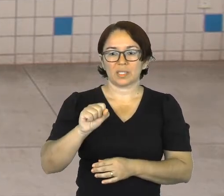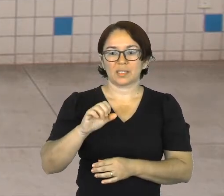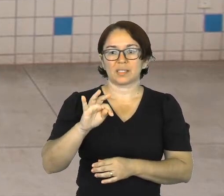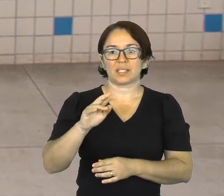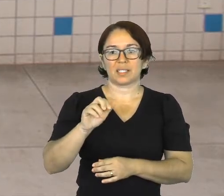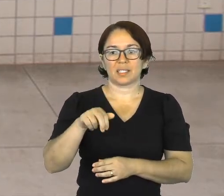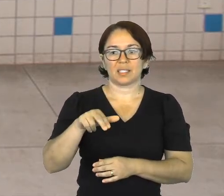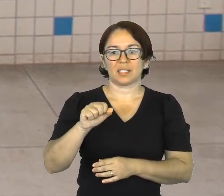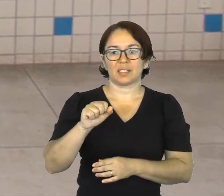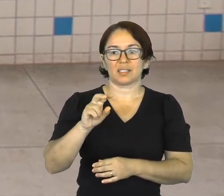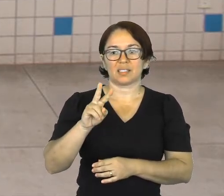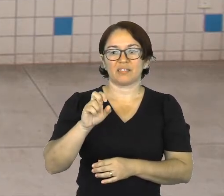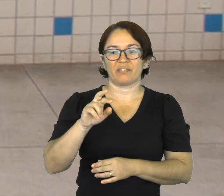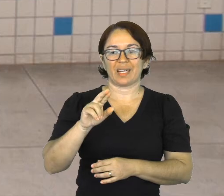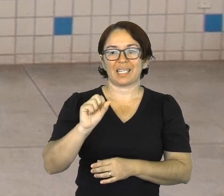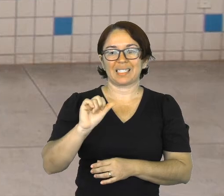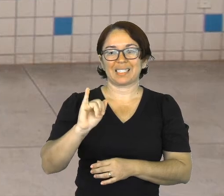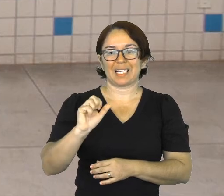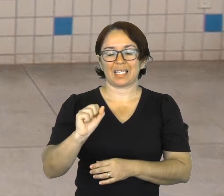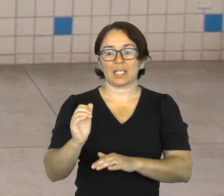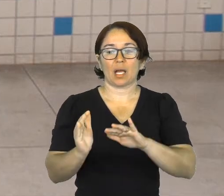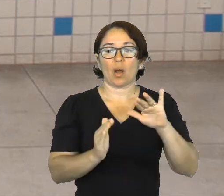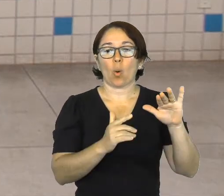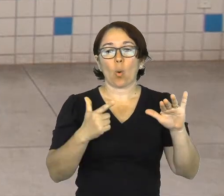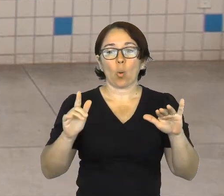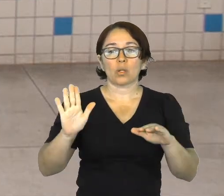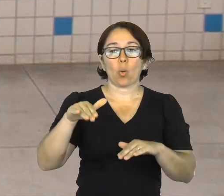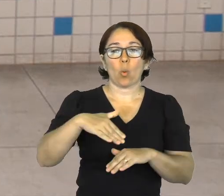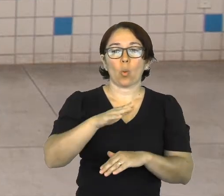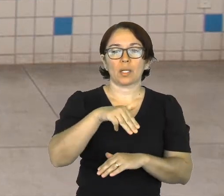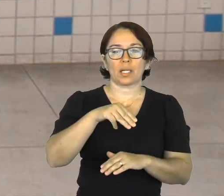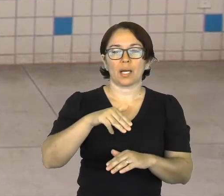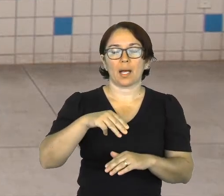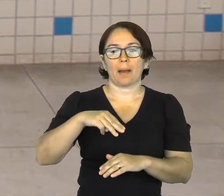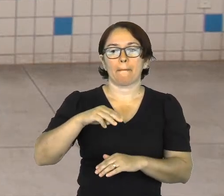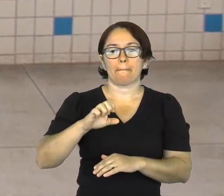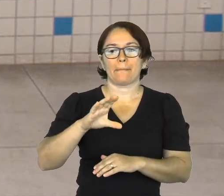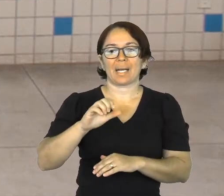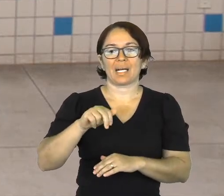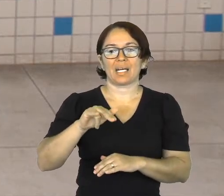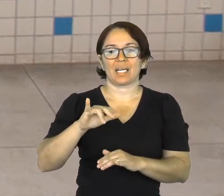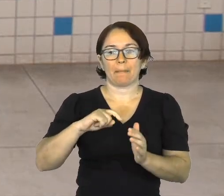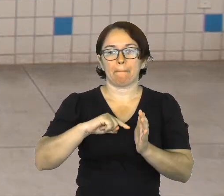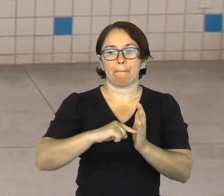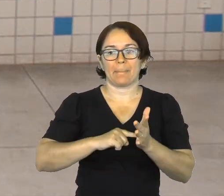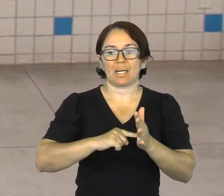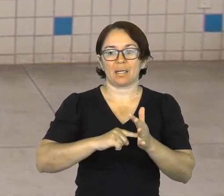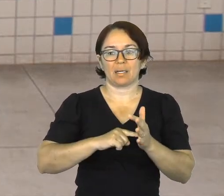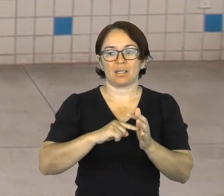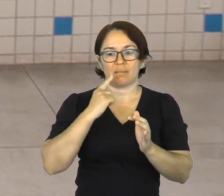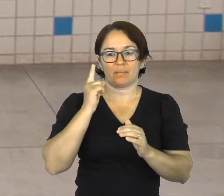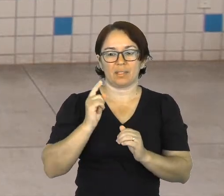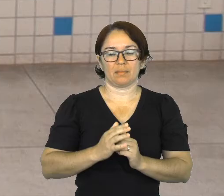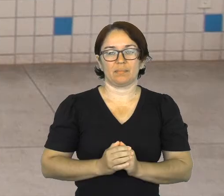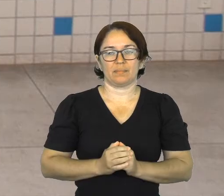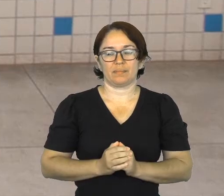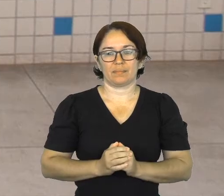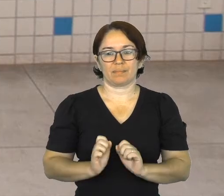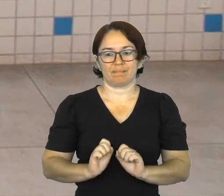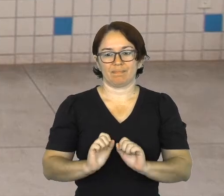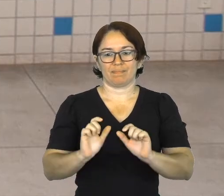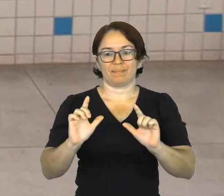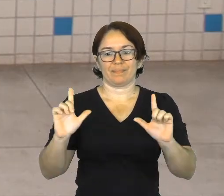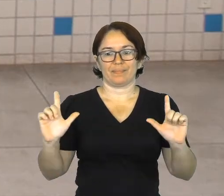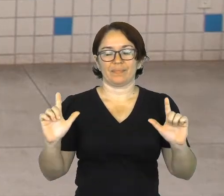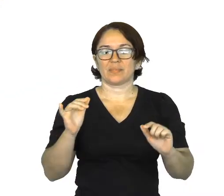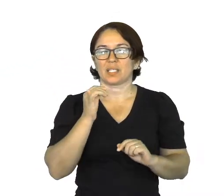ondas mecânicas. O que são as ondas mecânicas? Dá uma olhada aí na imagem de vocês, na figura, que vocês vão ver o que é uma